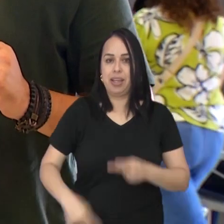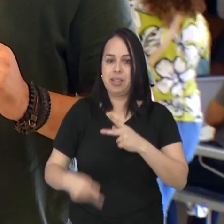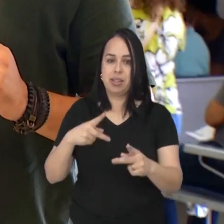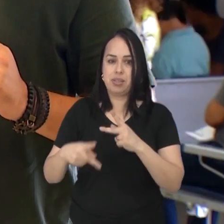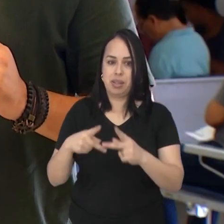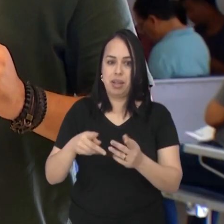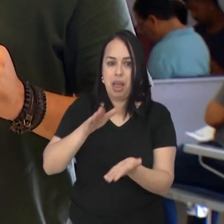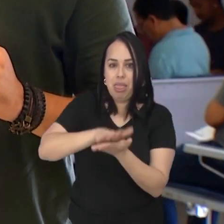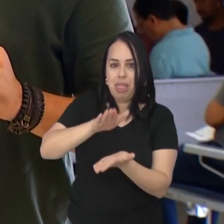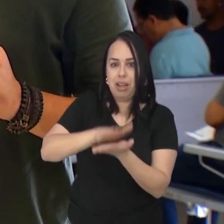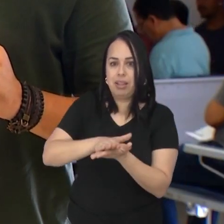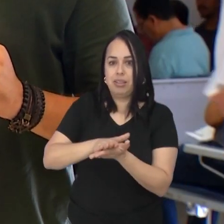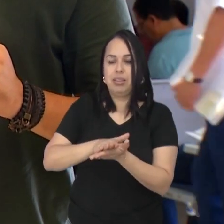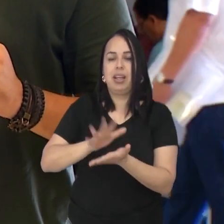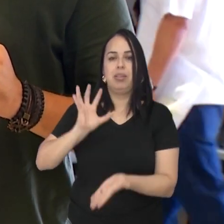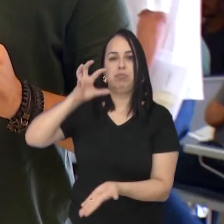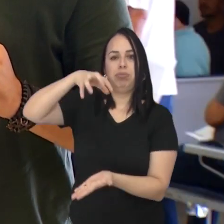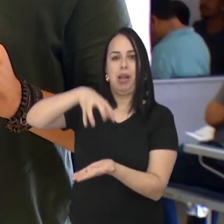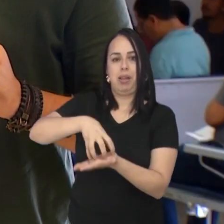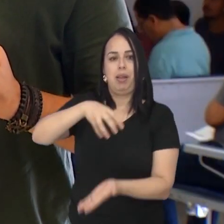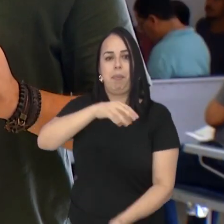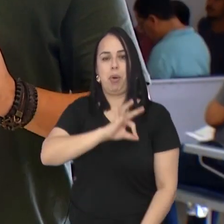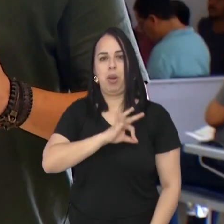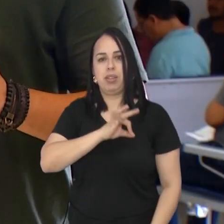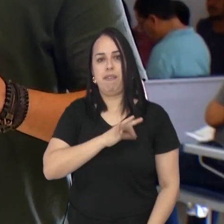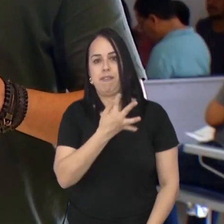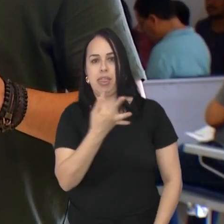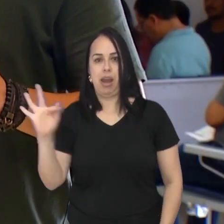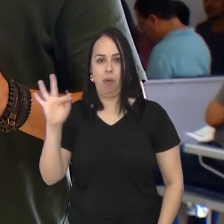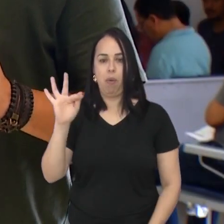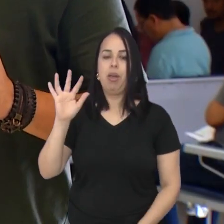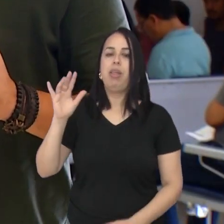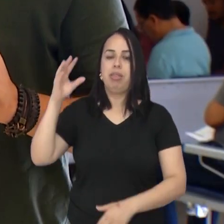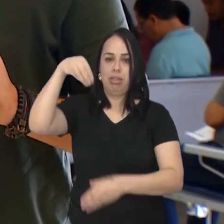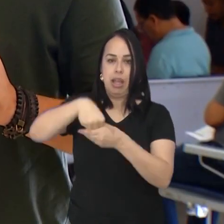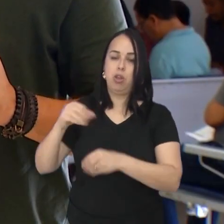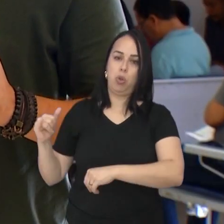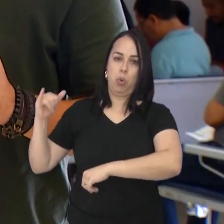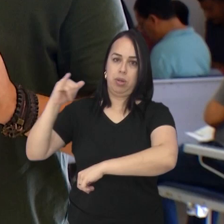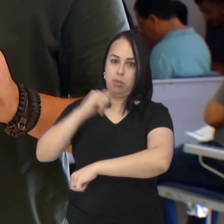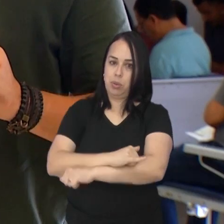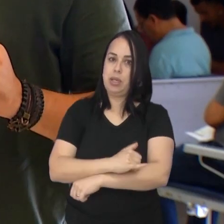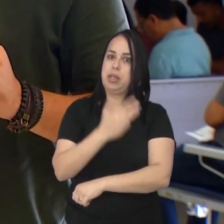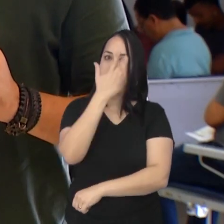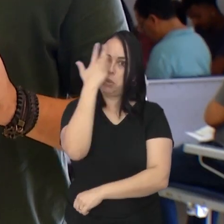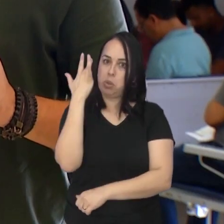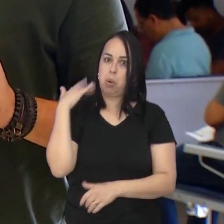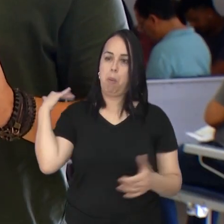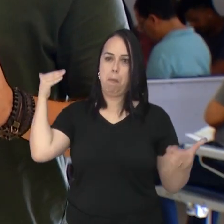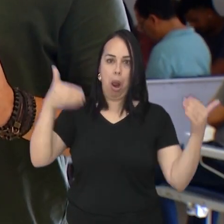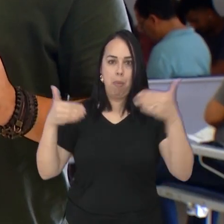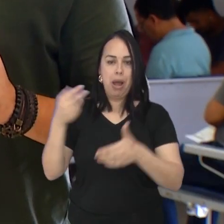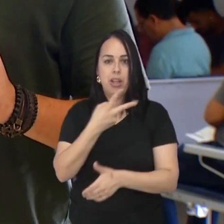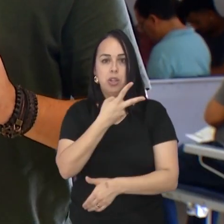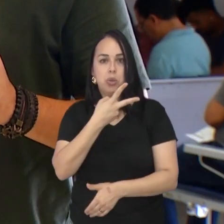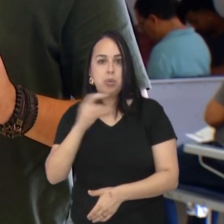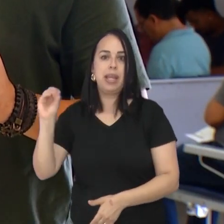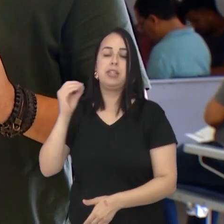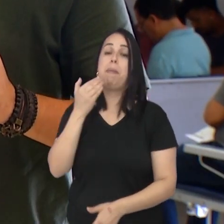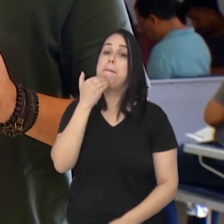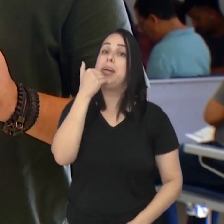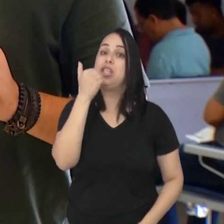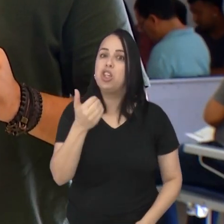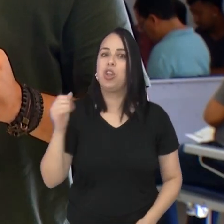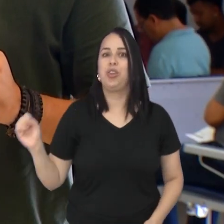São José, a emissão dos passaportes é feita no posto da Polícia Federal, aqui no aeroporto. E a demanda é grande, hein? São cerca